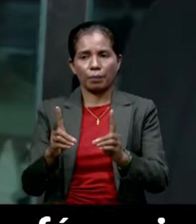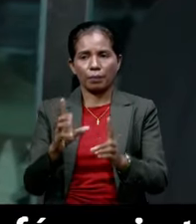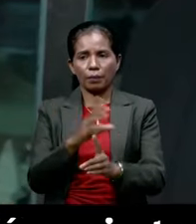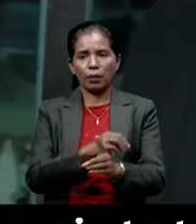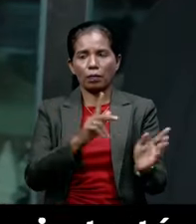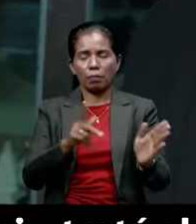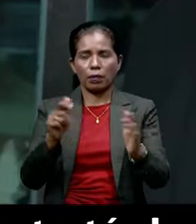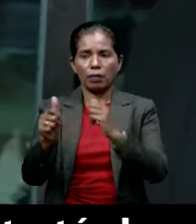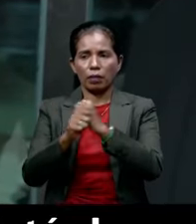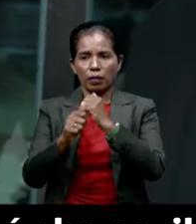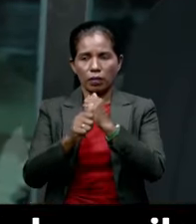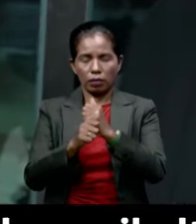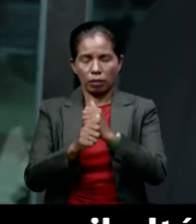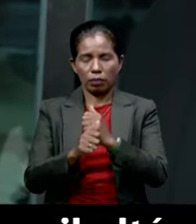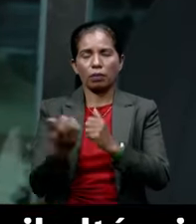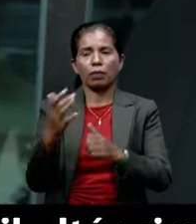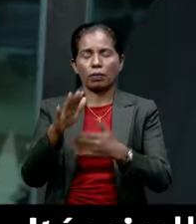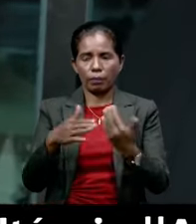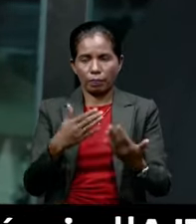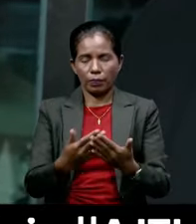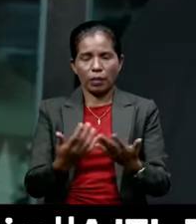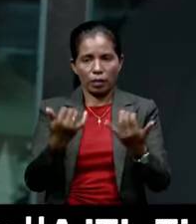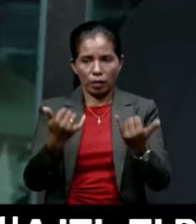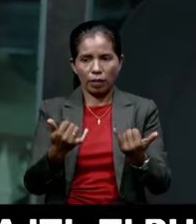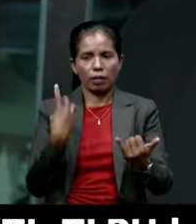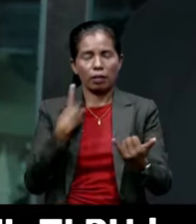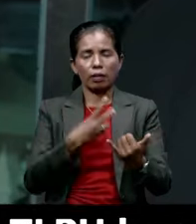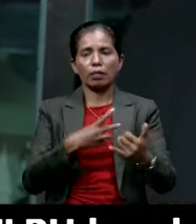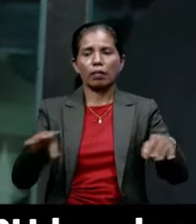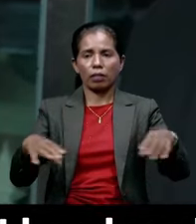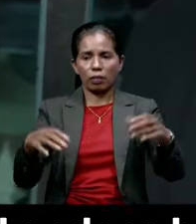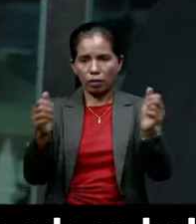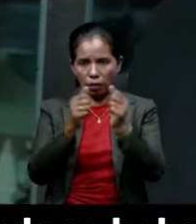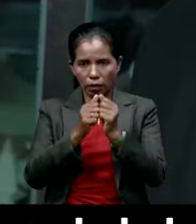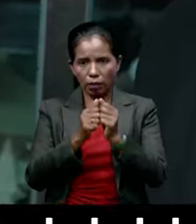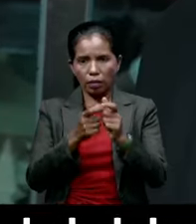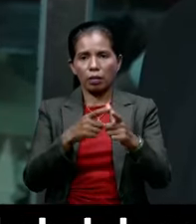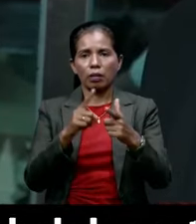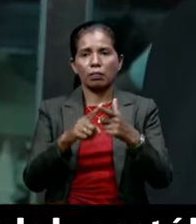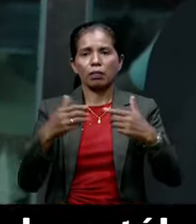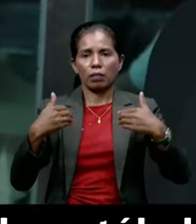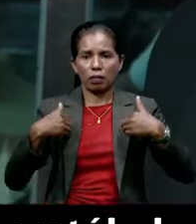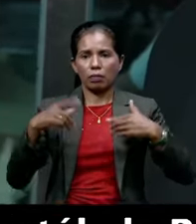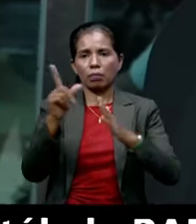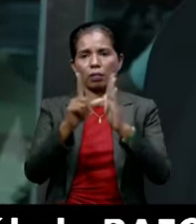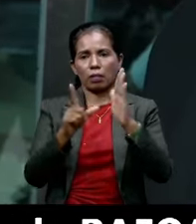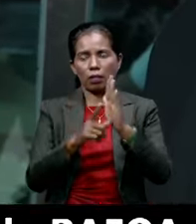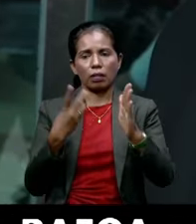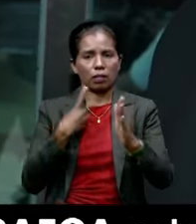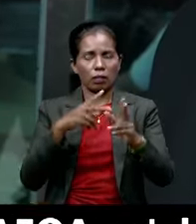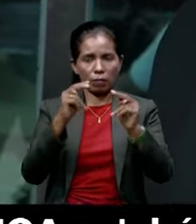plano asaun manufaktureira ini nebe ida ne ita si servisu ida pois ia mos lei balon ke ita precisa